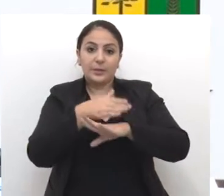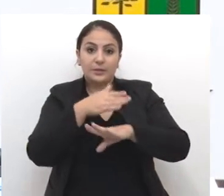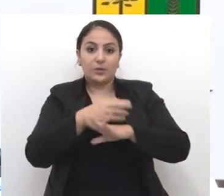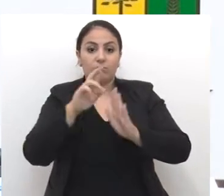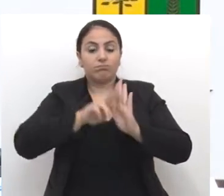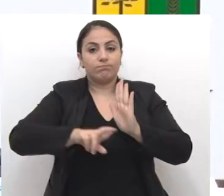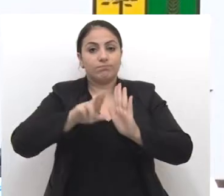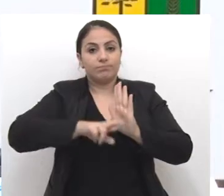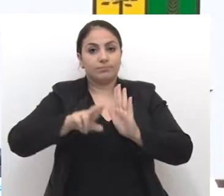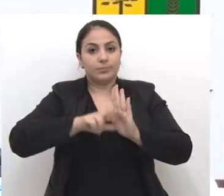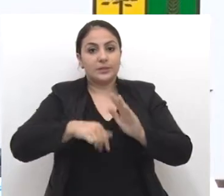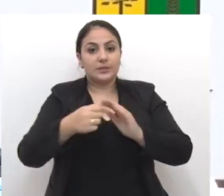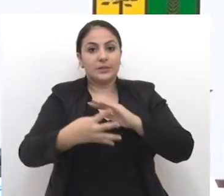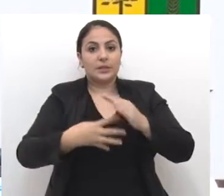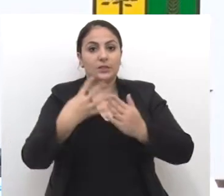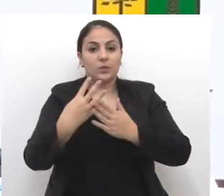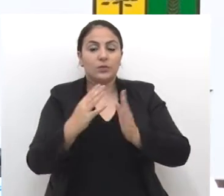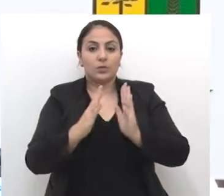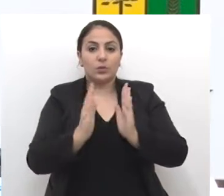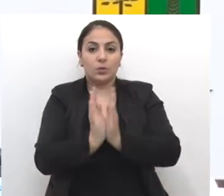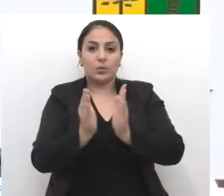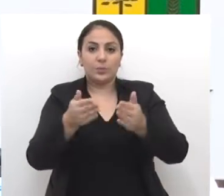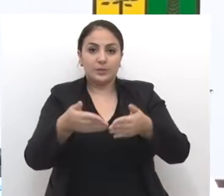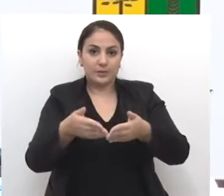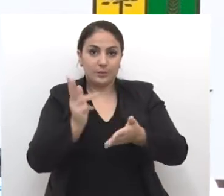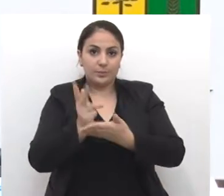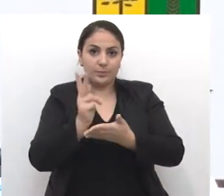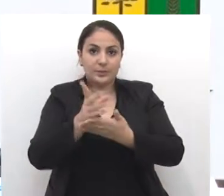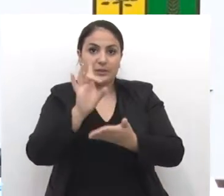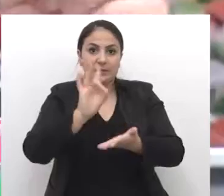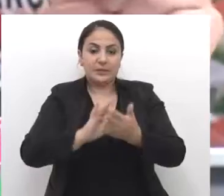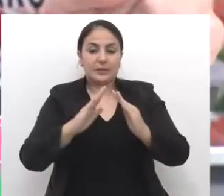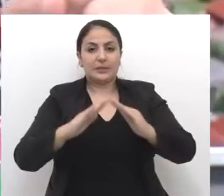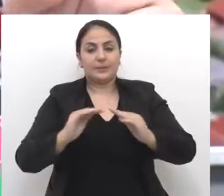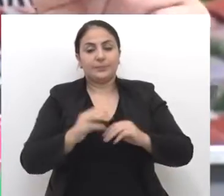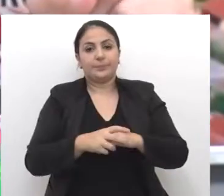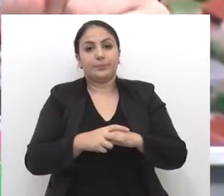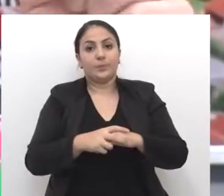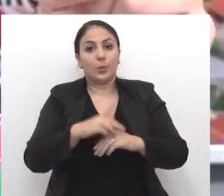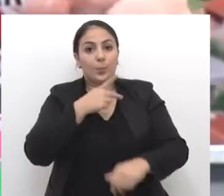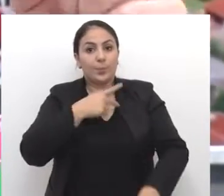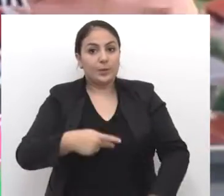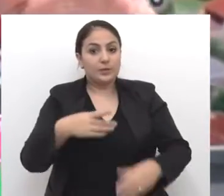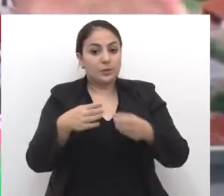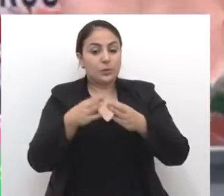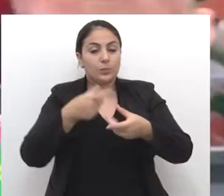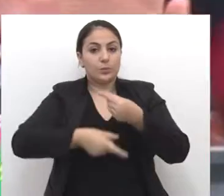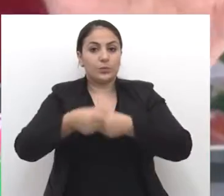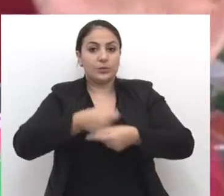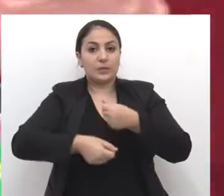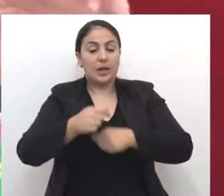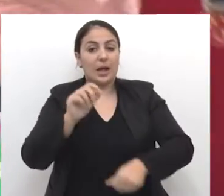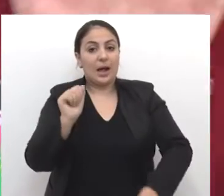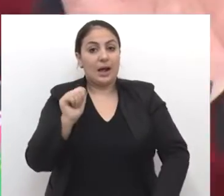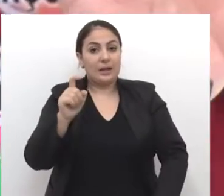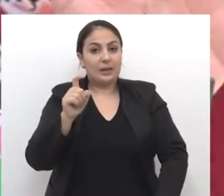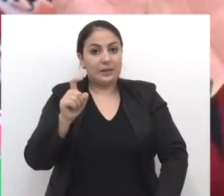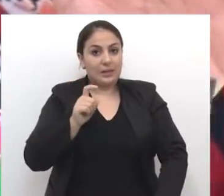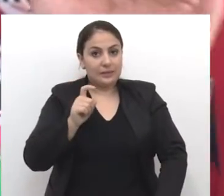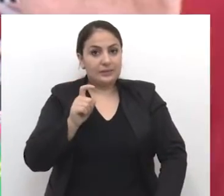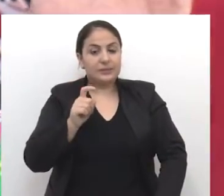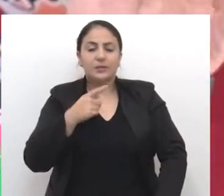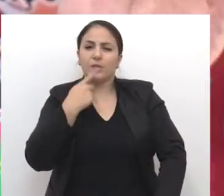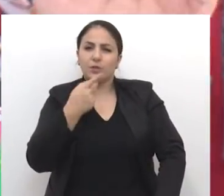de representantes das 4 comissões permanentes da Casa. O presidente do Grupo de Finanças, Alex